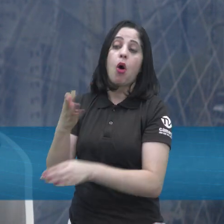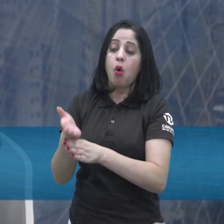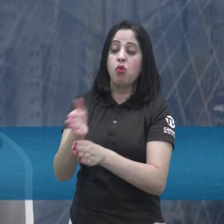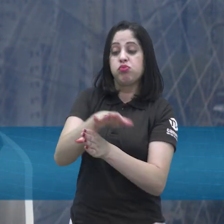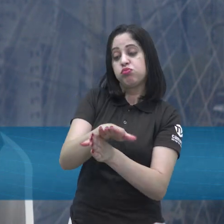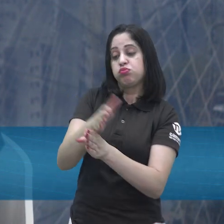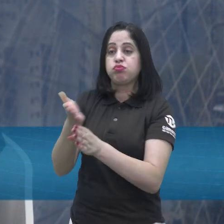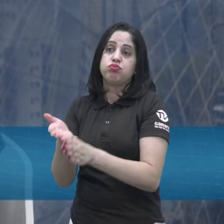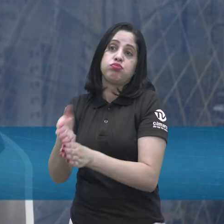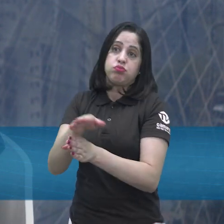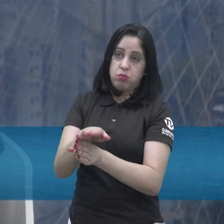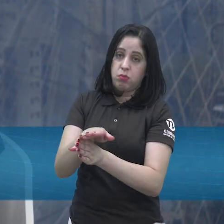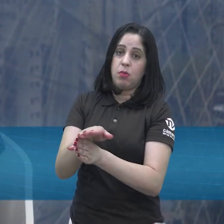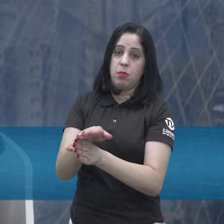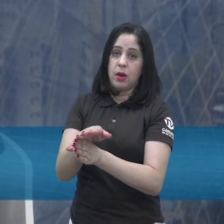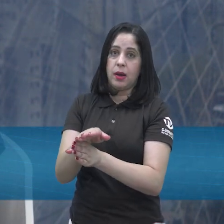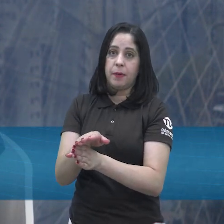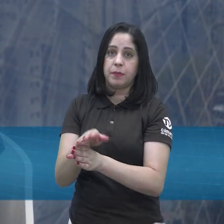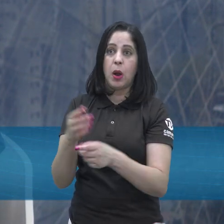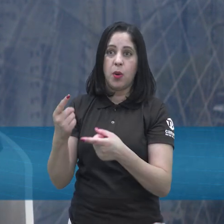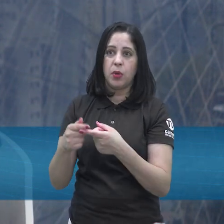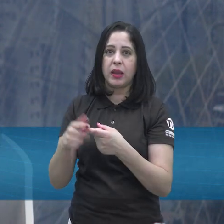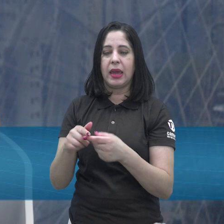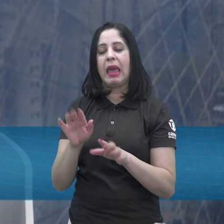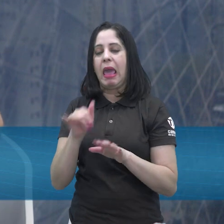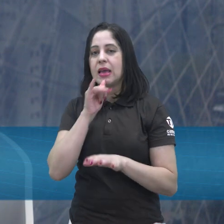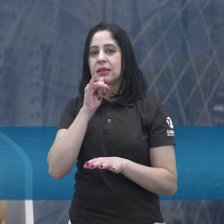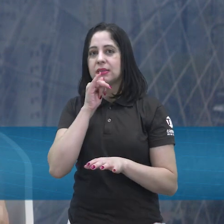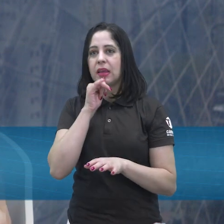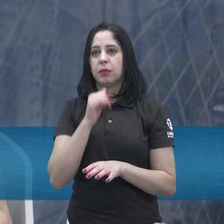híbrido que tem sido muito utilizado pelas empresas, né?